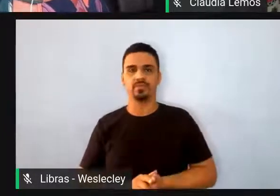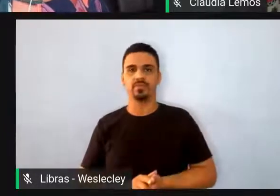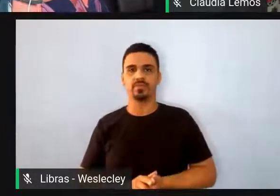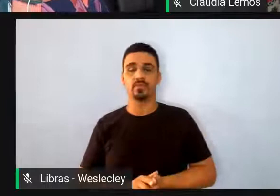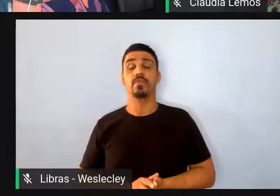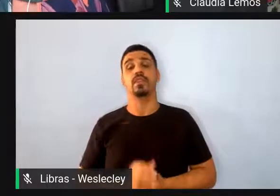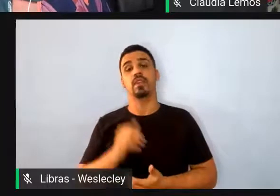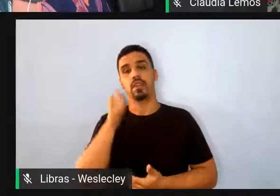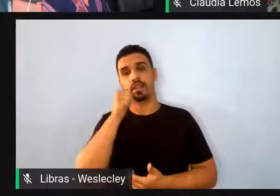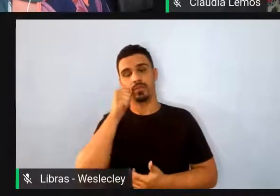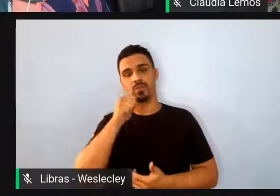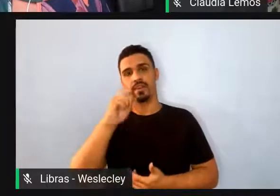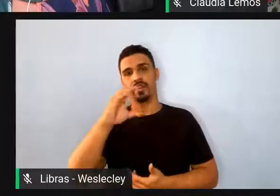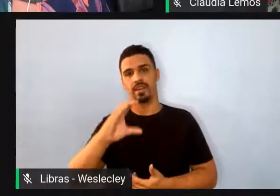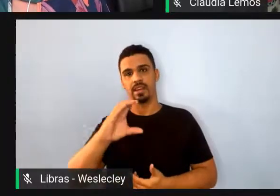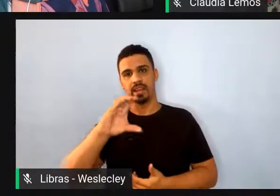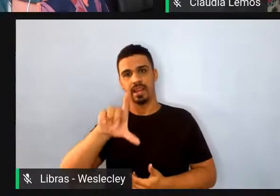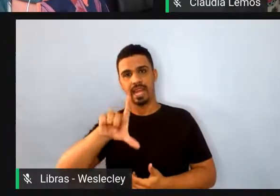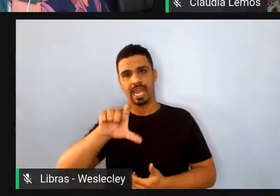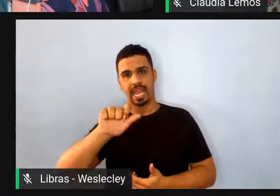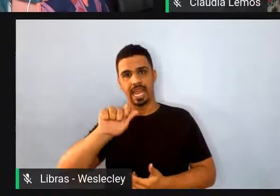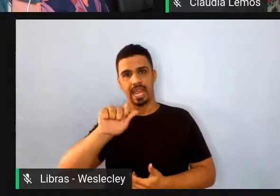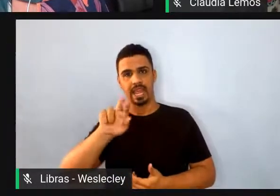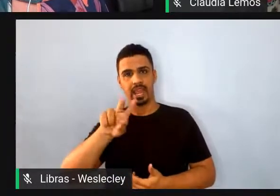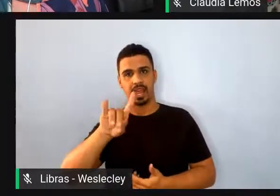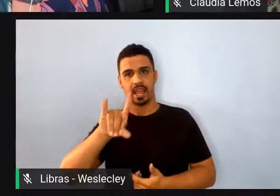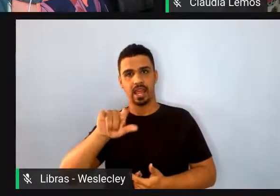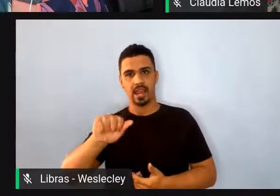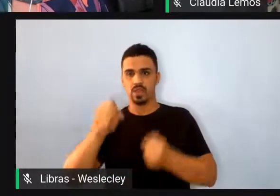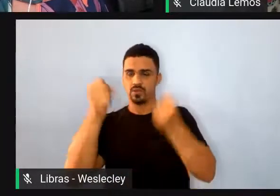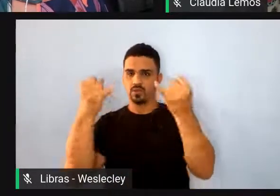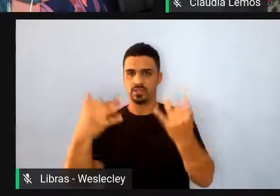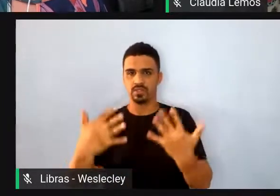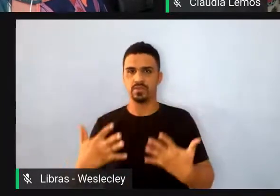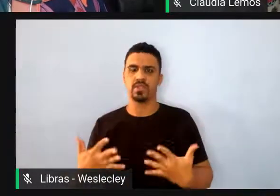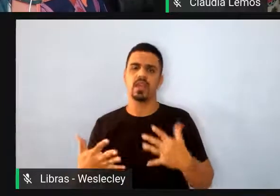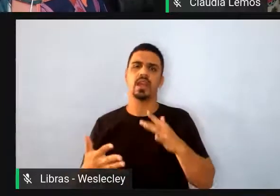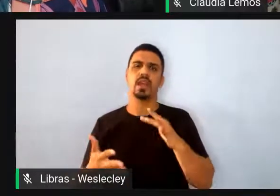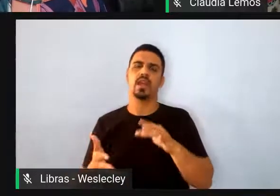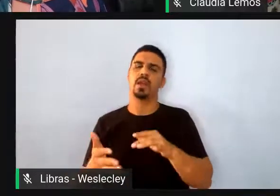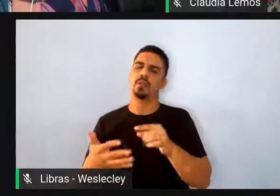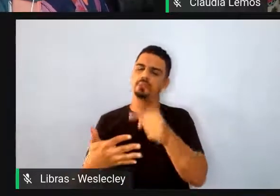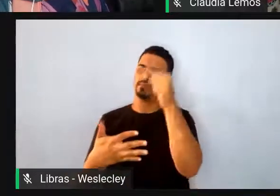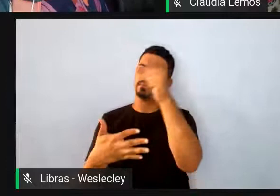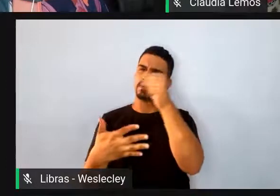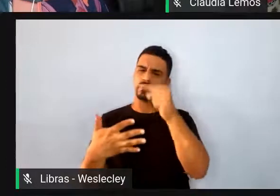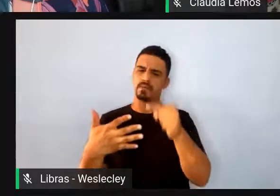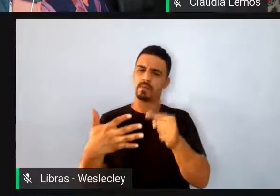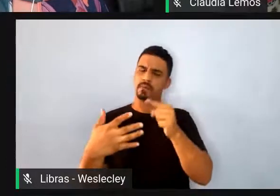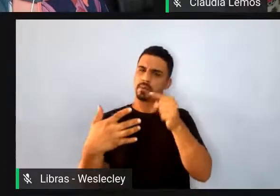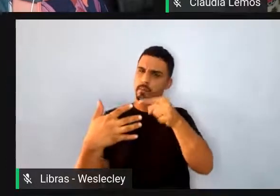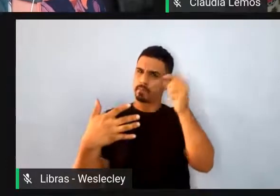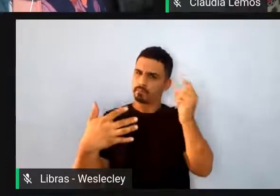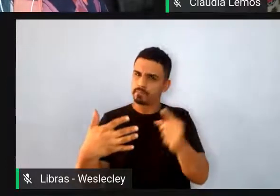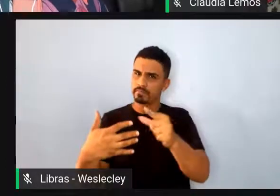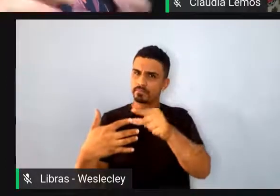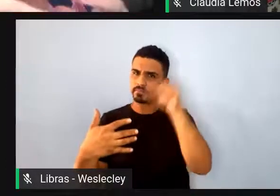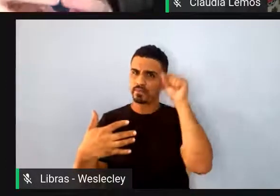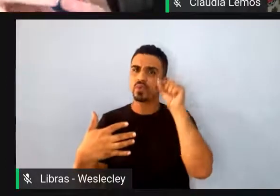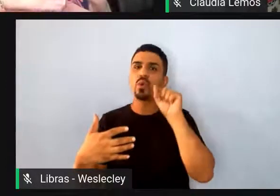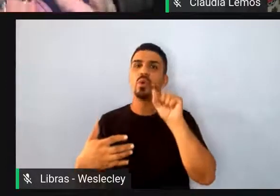Cláudia estava falando é porque é o seguinte, um dos pontos da pesquisa, um dos achados da pesquisa, é